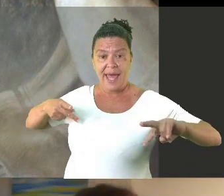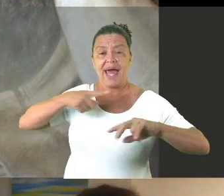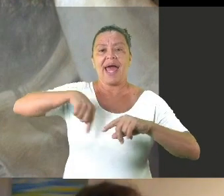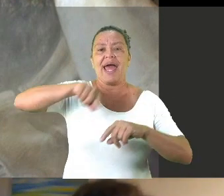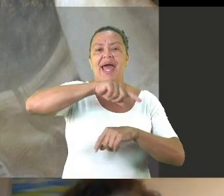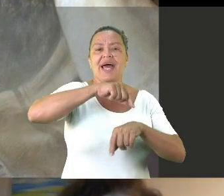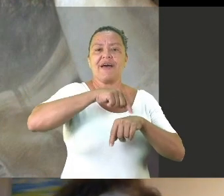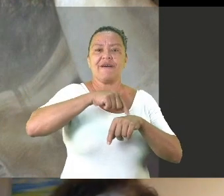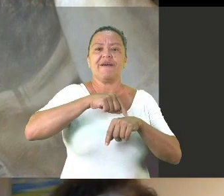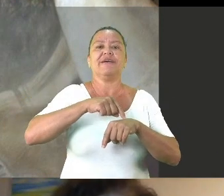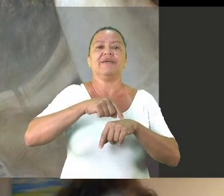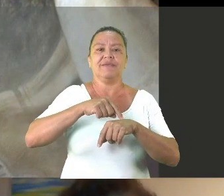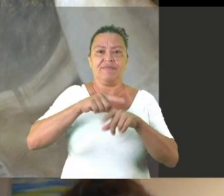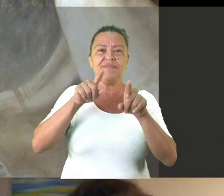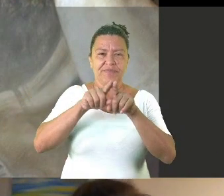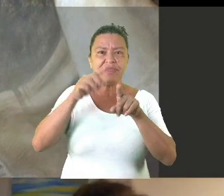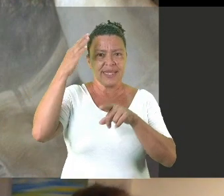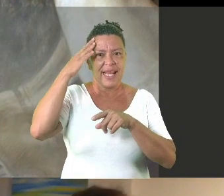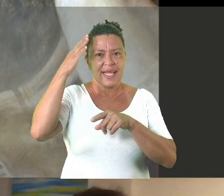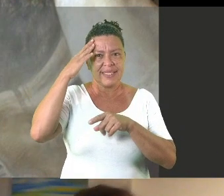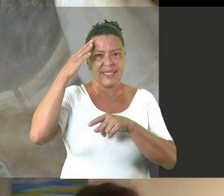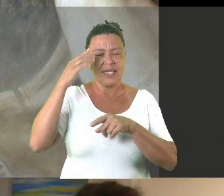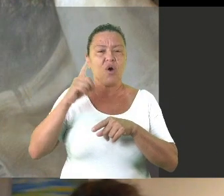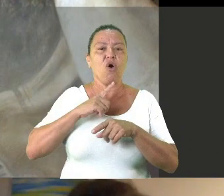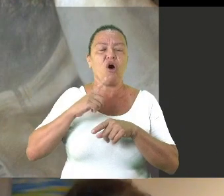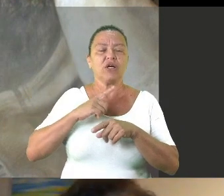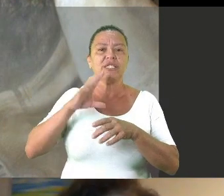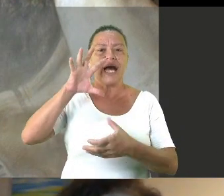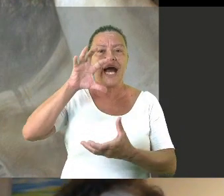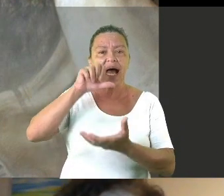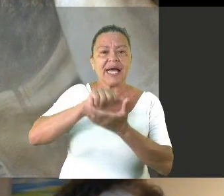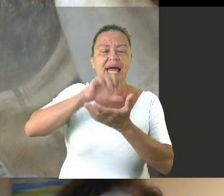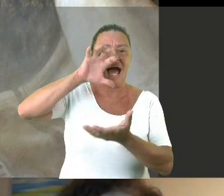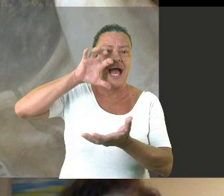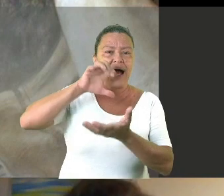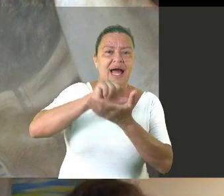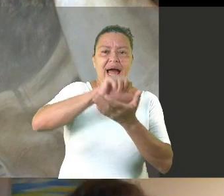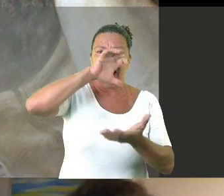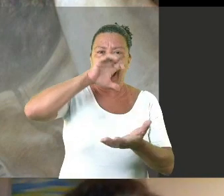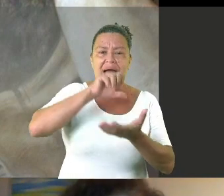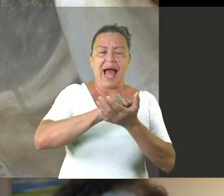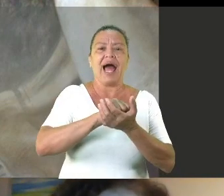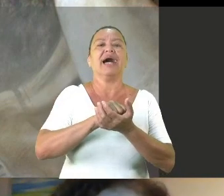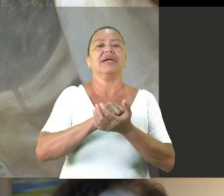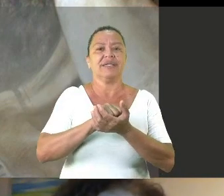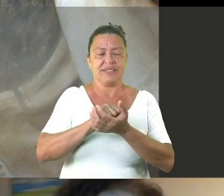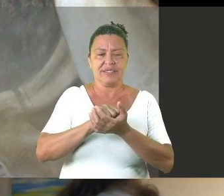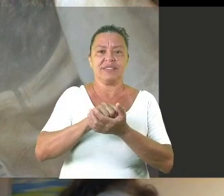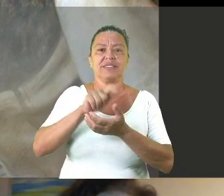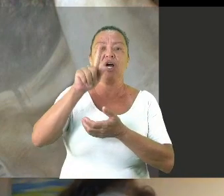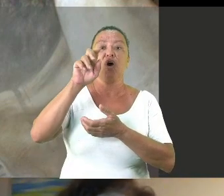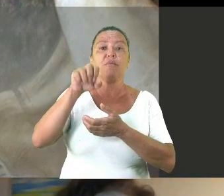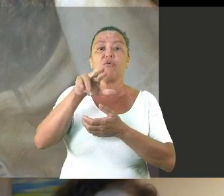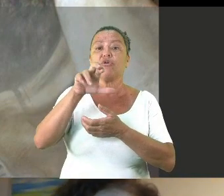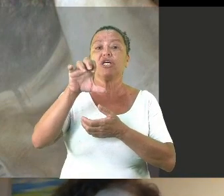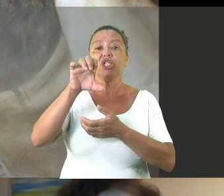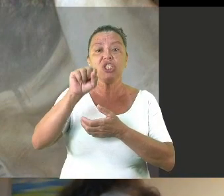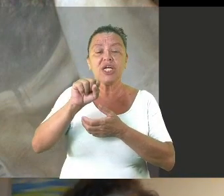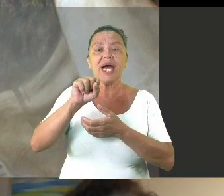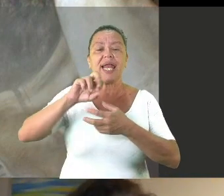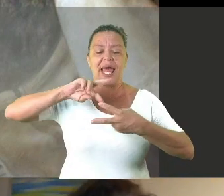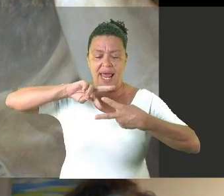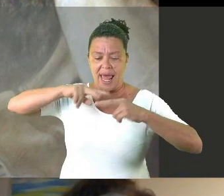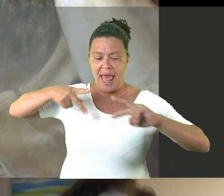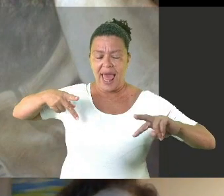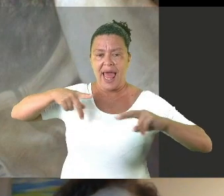aquela fita, né, onde gravada com todos os genes, para que elas ativem aquilo que dentro de